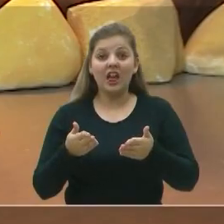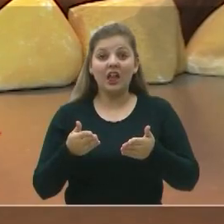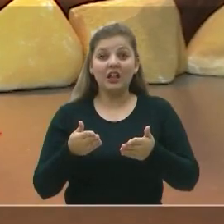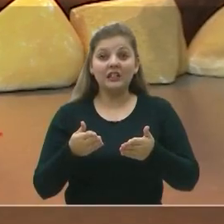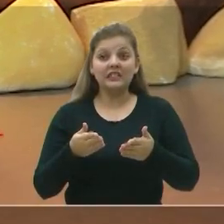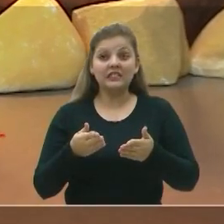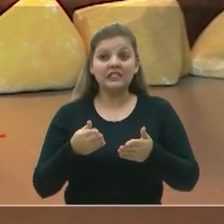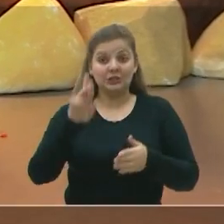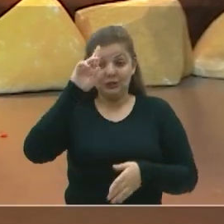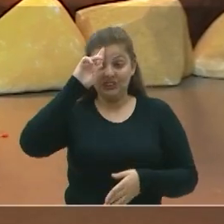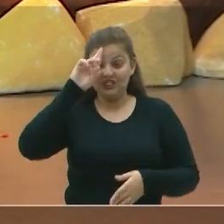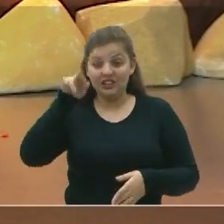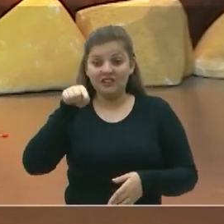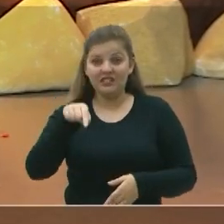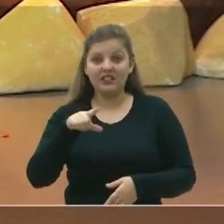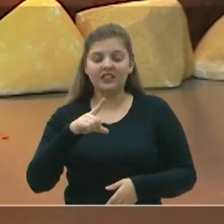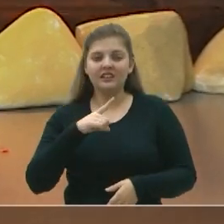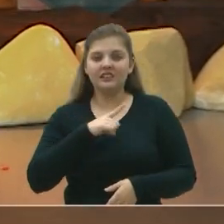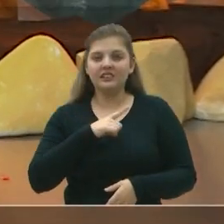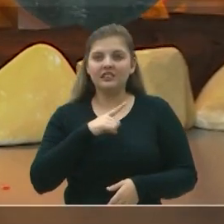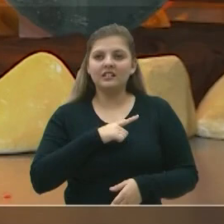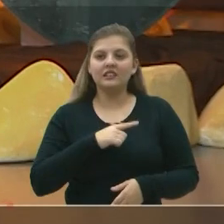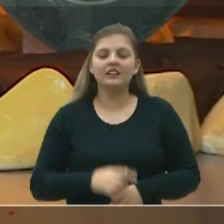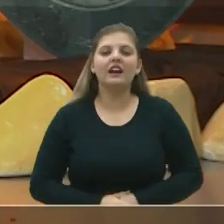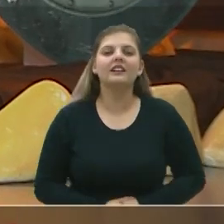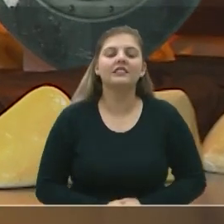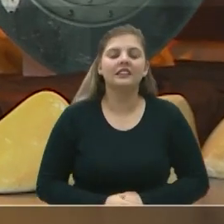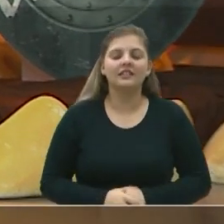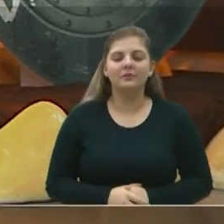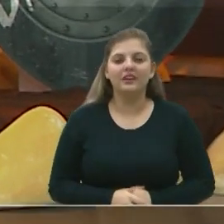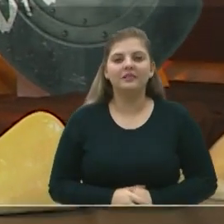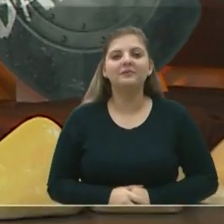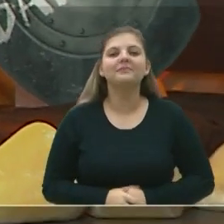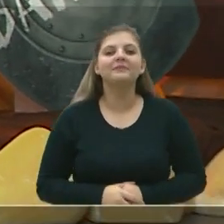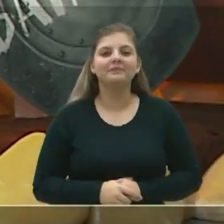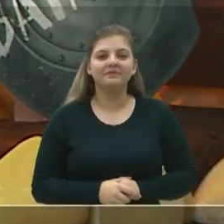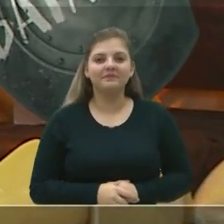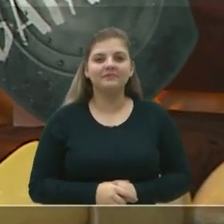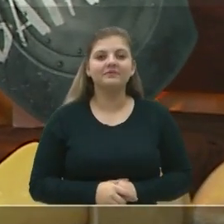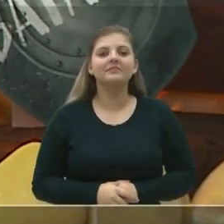outros povos, já estava cercada, murada por